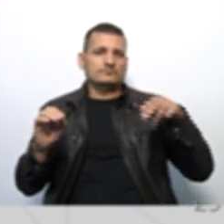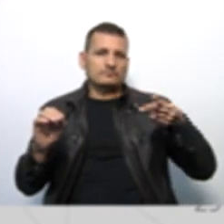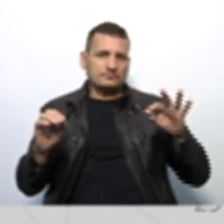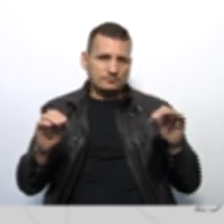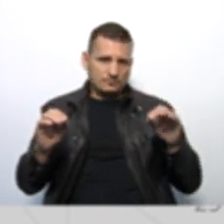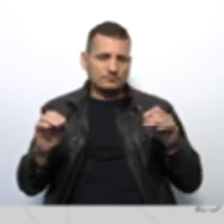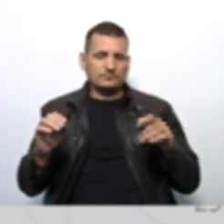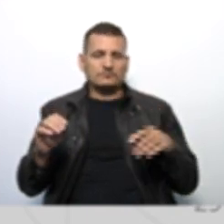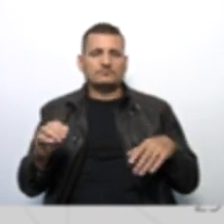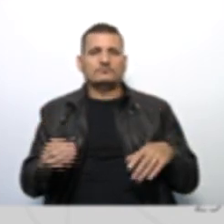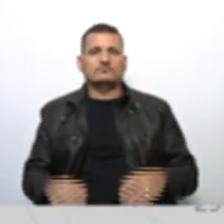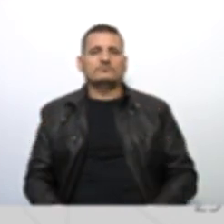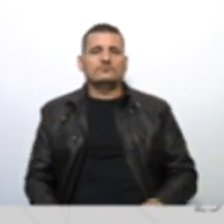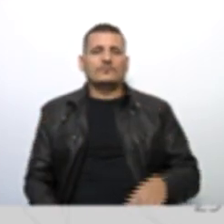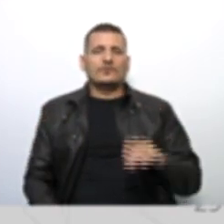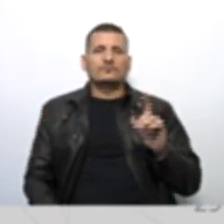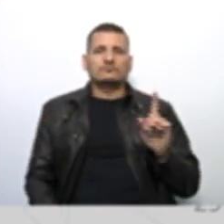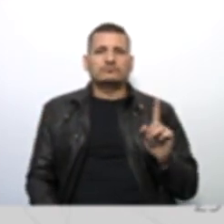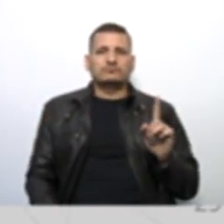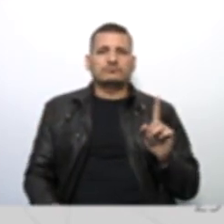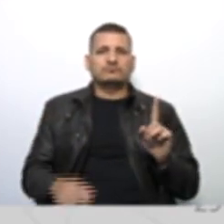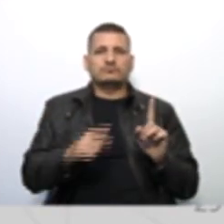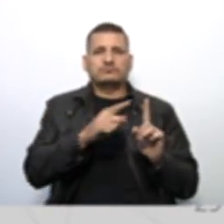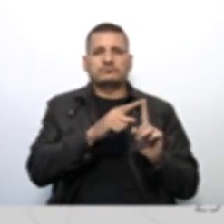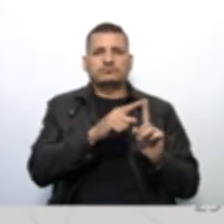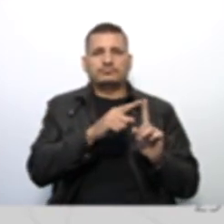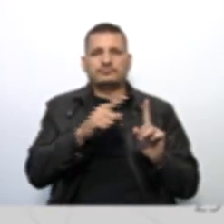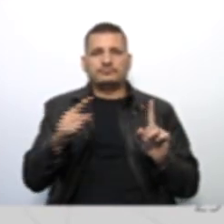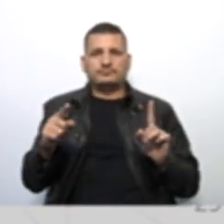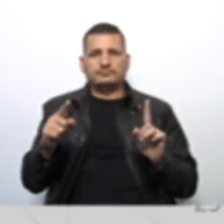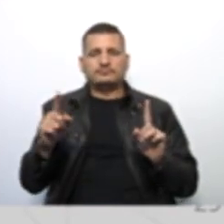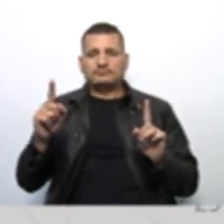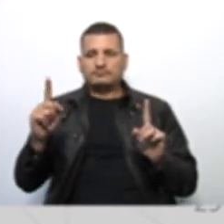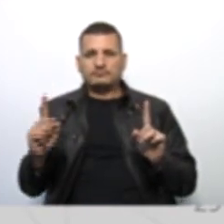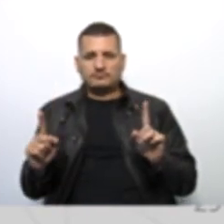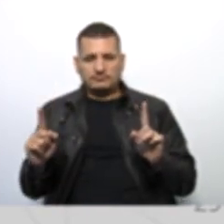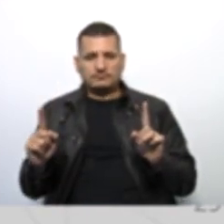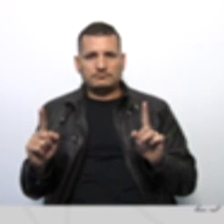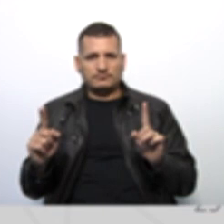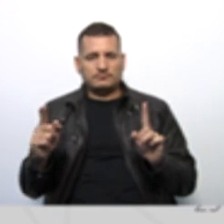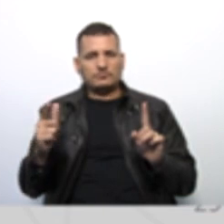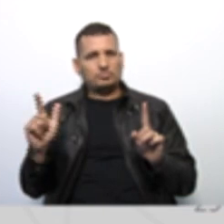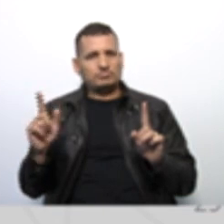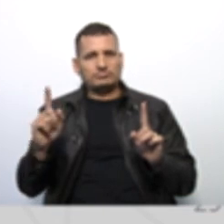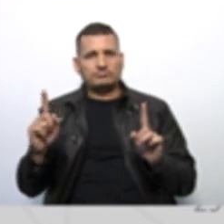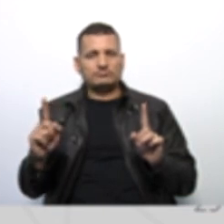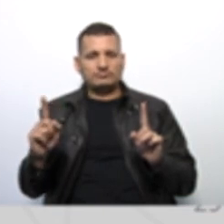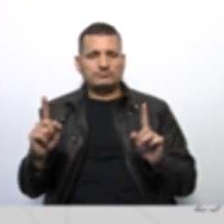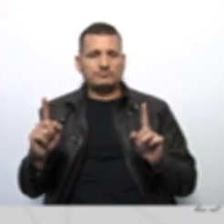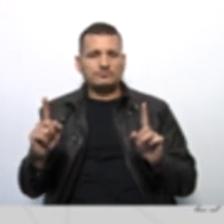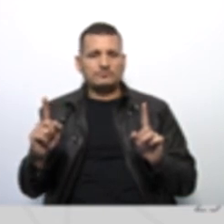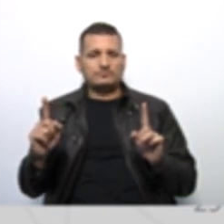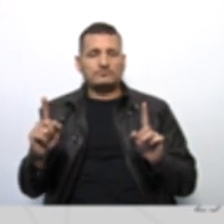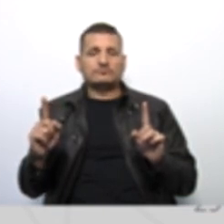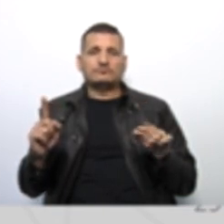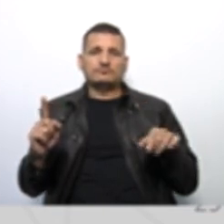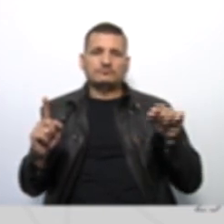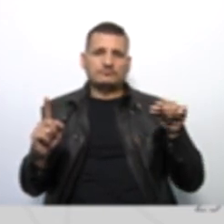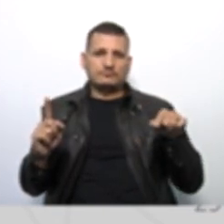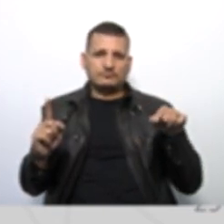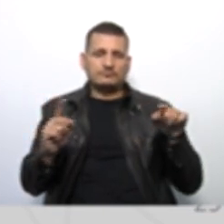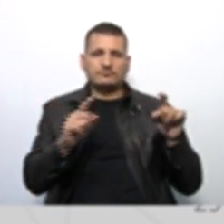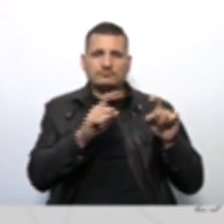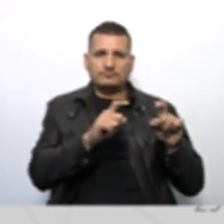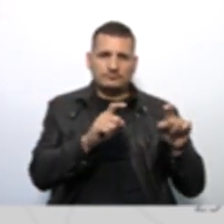um dispositivo está diretamente conectado a outro. Nós temos aqui um computador